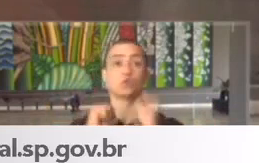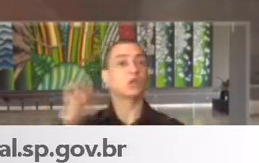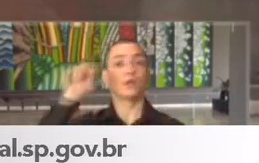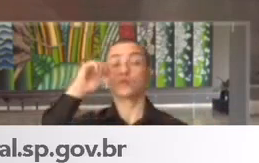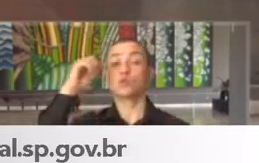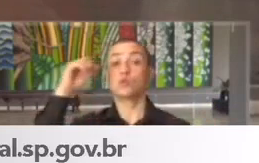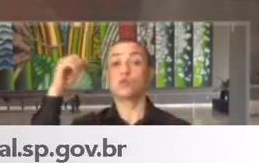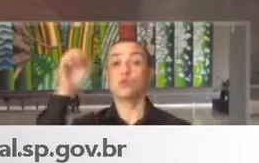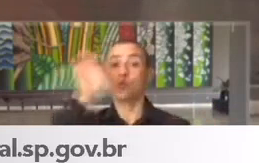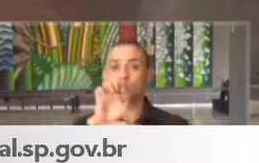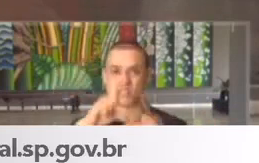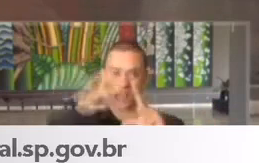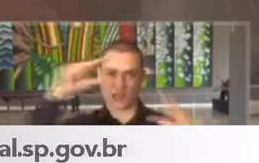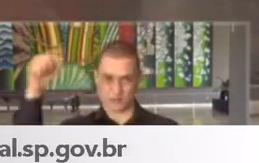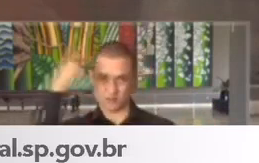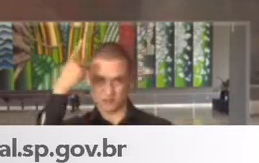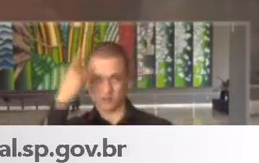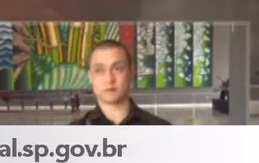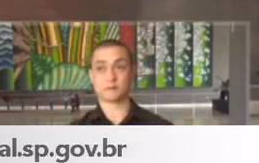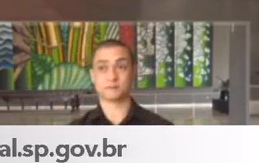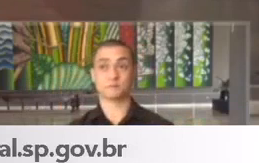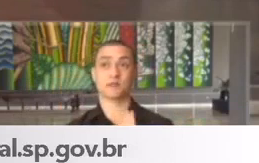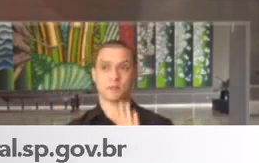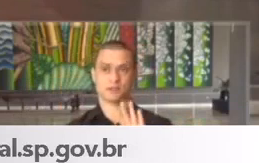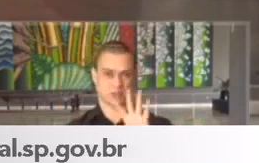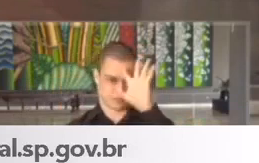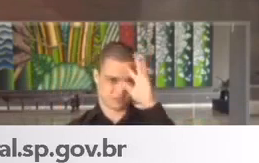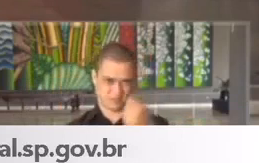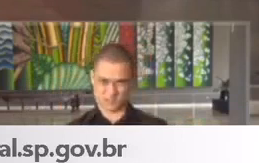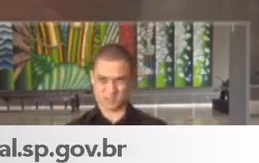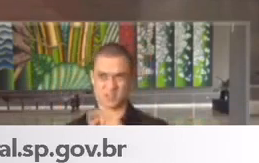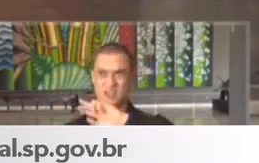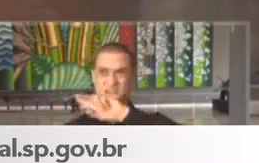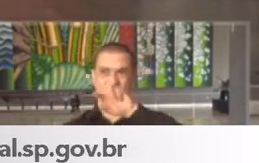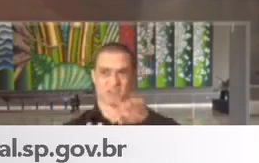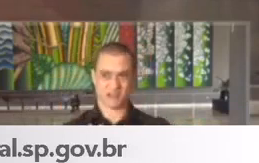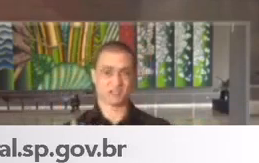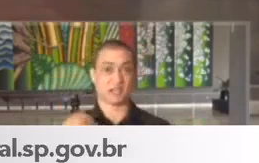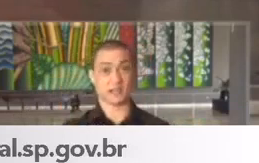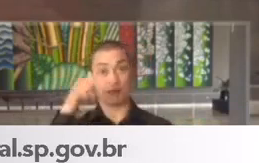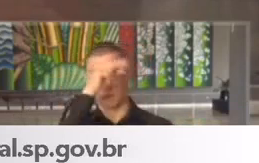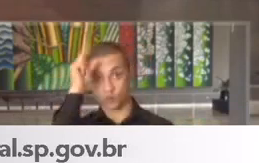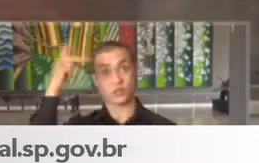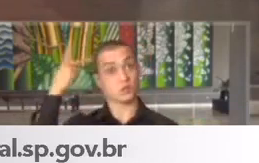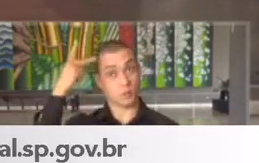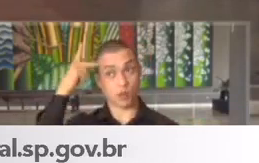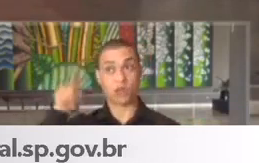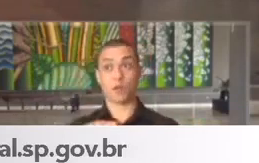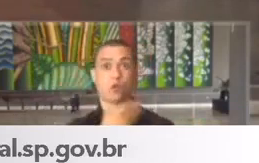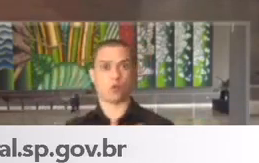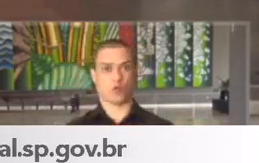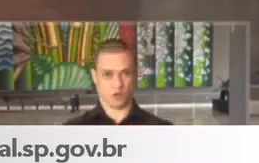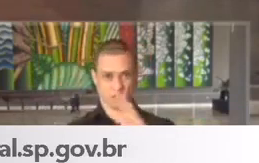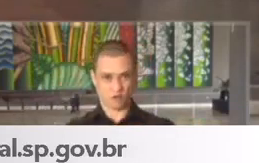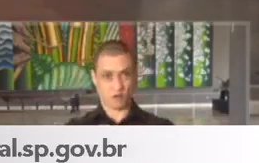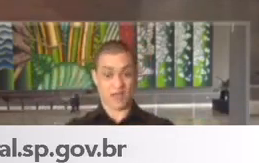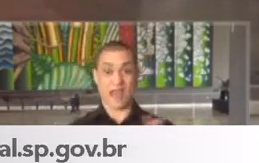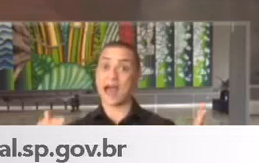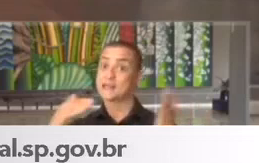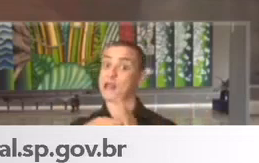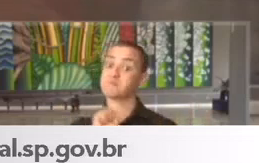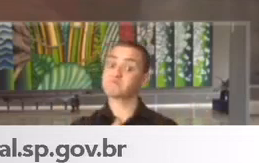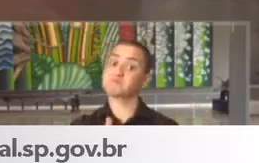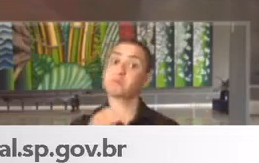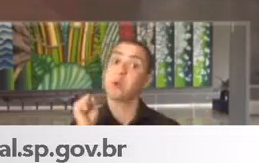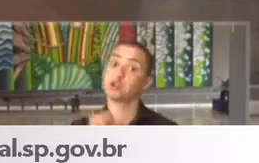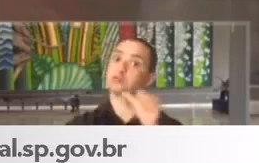Paulo. Evidentemente, como todas as medidas que a Prefeitura da capital de São Paulo e o governo anunciam, ela é até segunda ordem. Nós